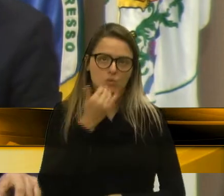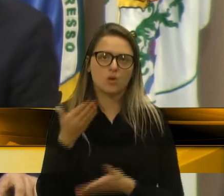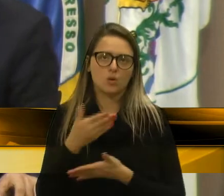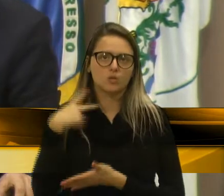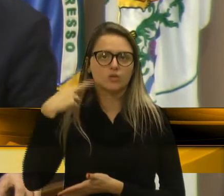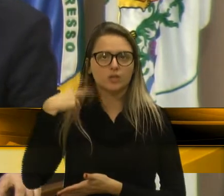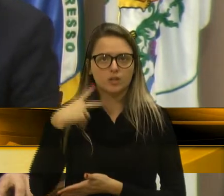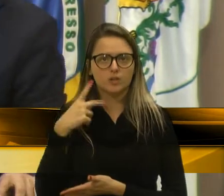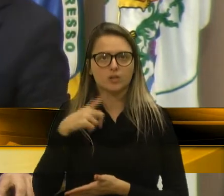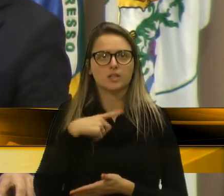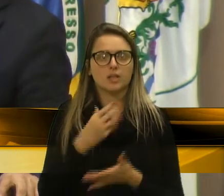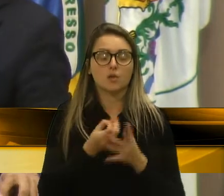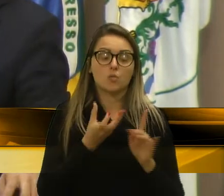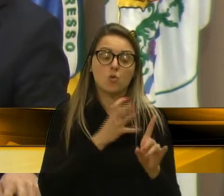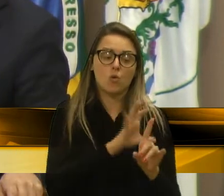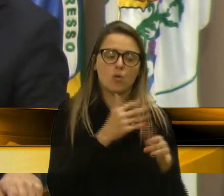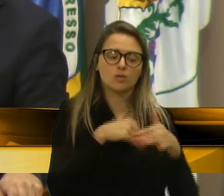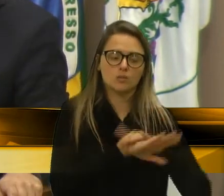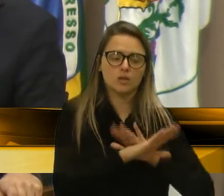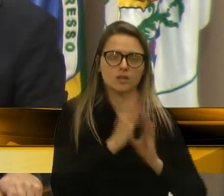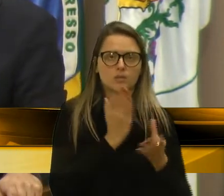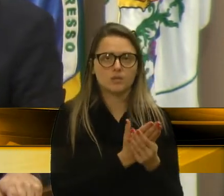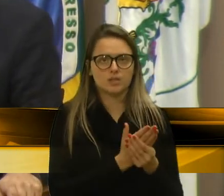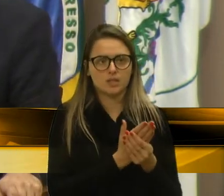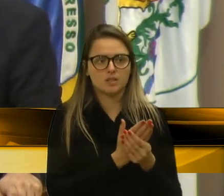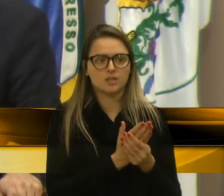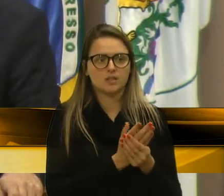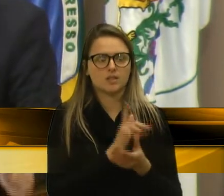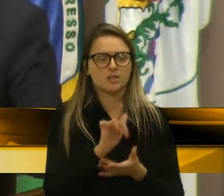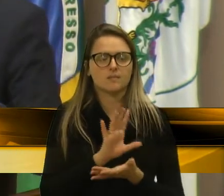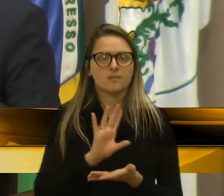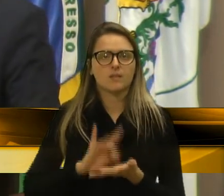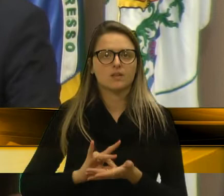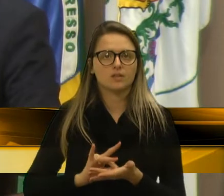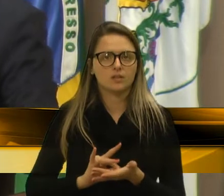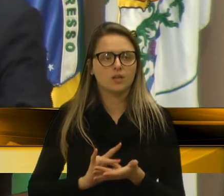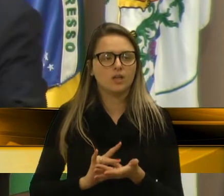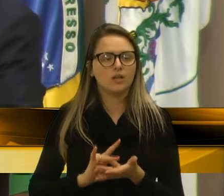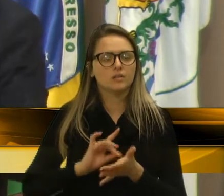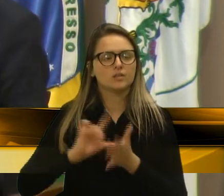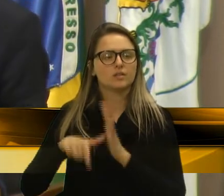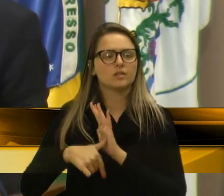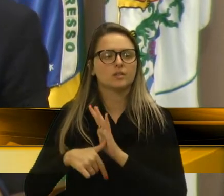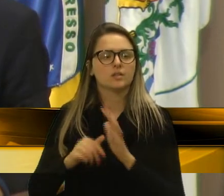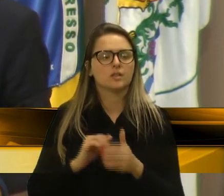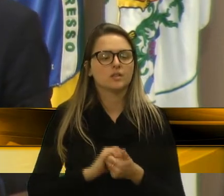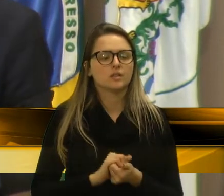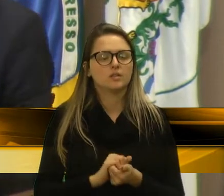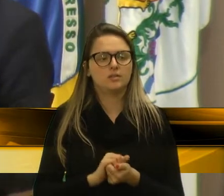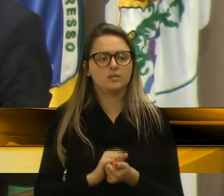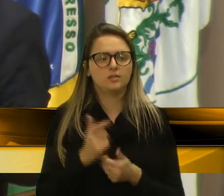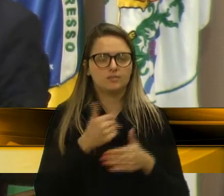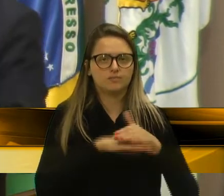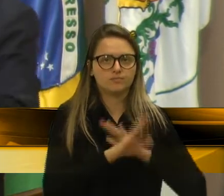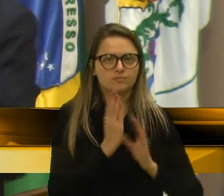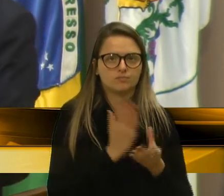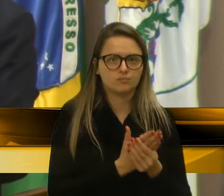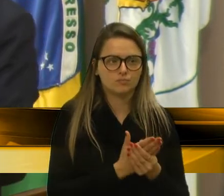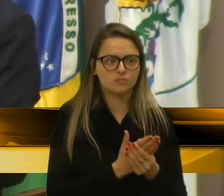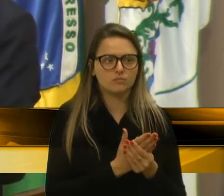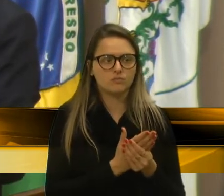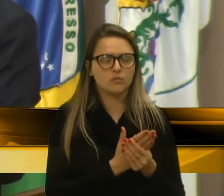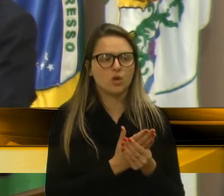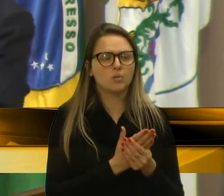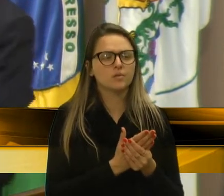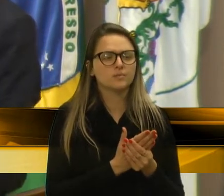esse arquivamento, e o arquivamento é a consequência, porque o plenário, ao rejeitar o pareceres de arquivamento, está considerando que a